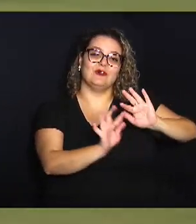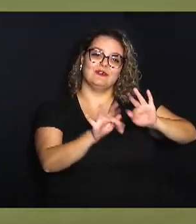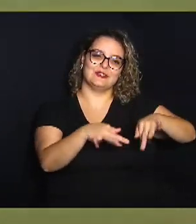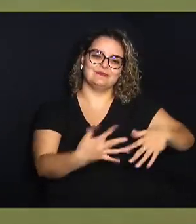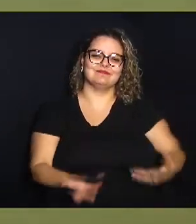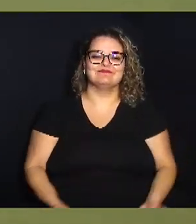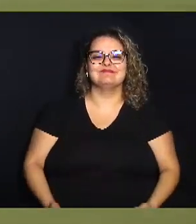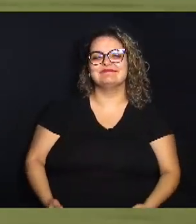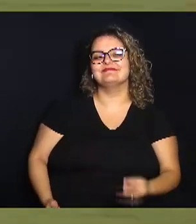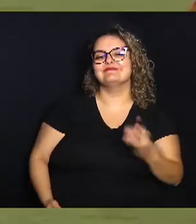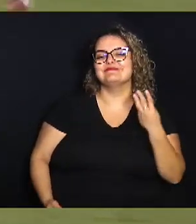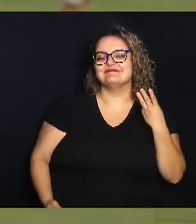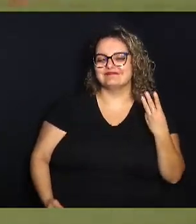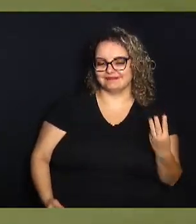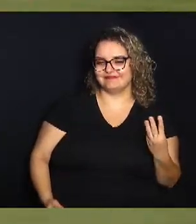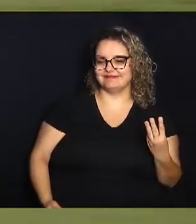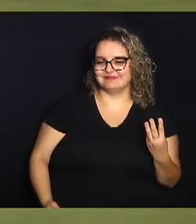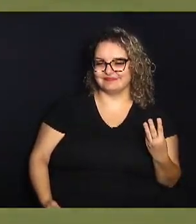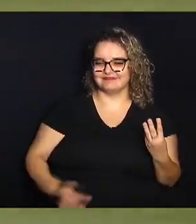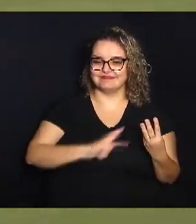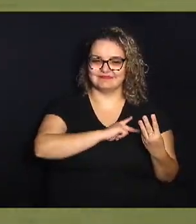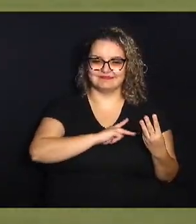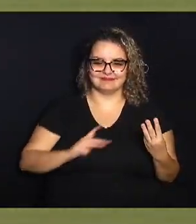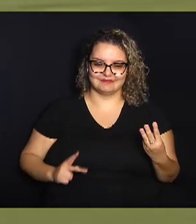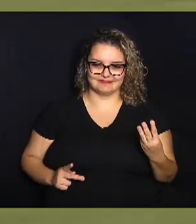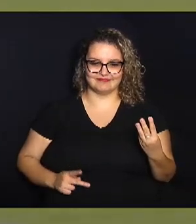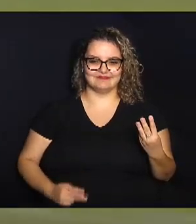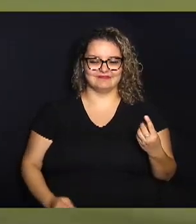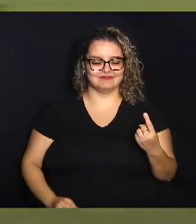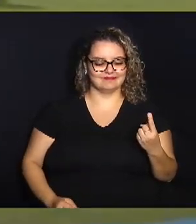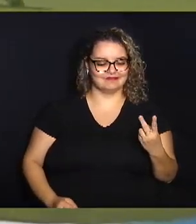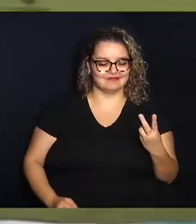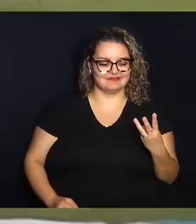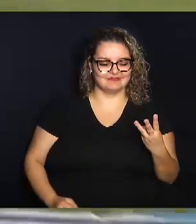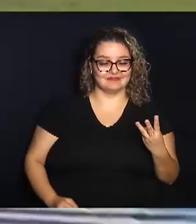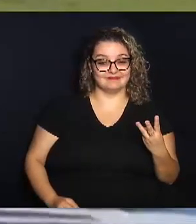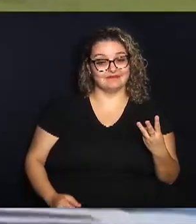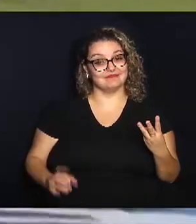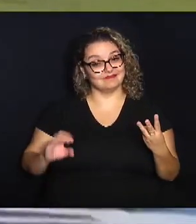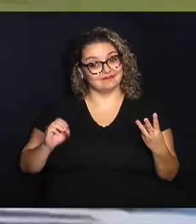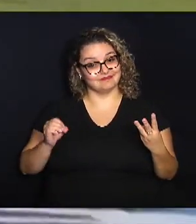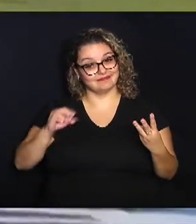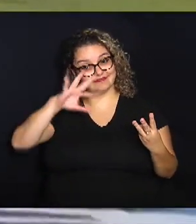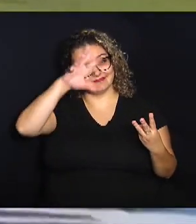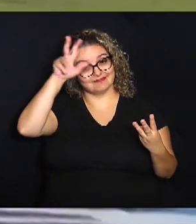Moisés Lucarelli, Ponte Preta 1, 2, 3, Amazonas 0.